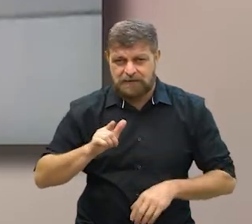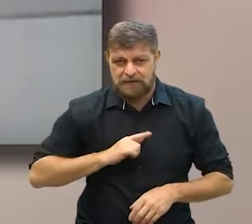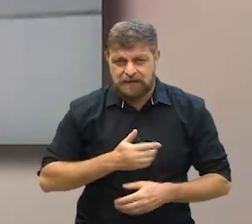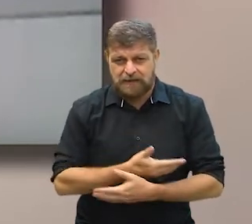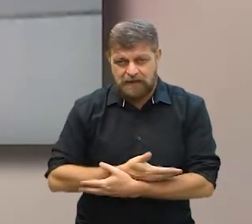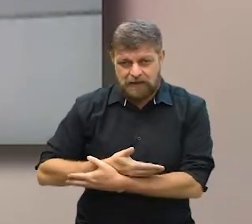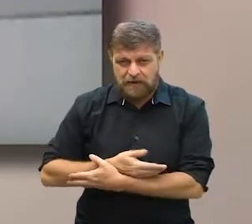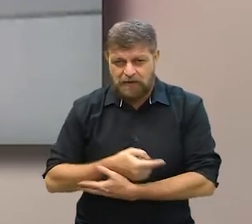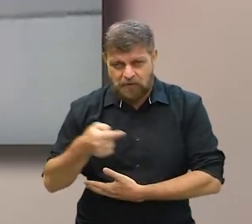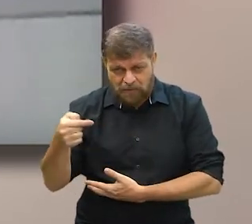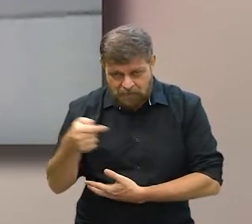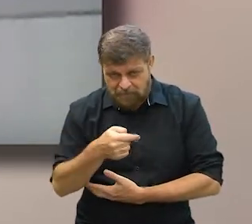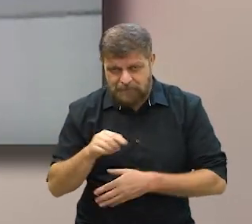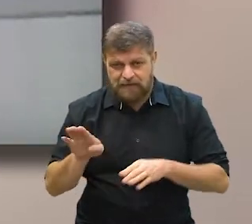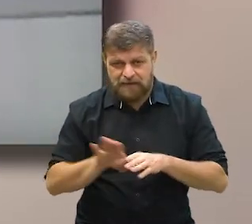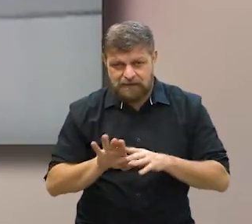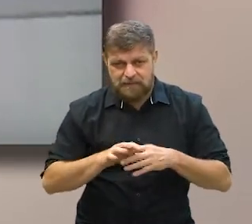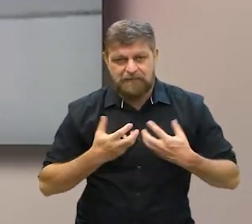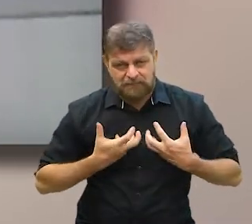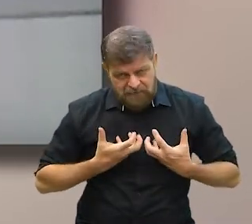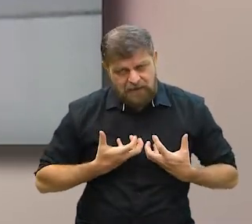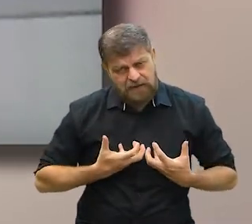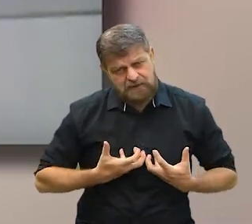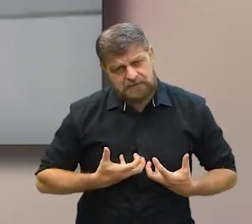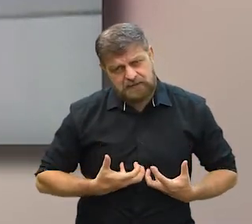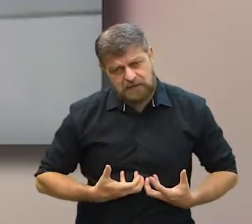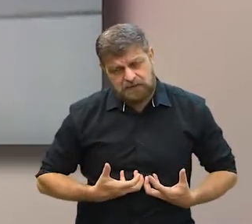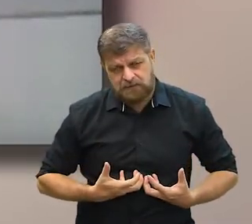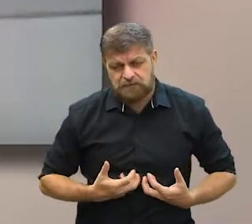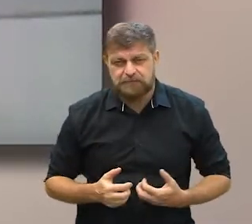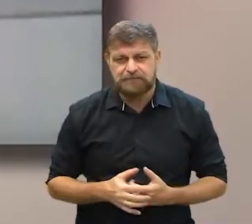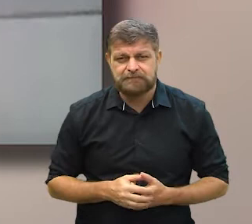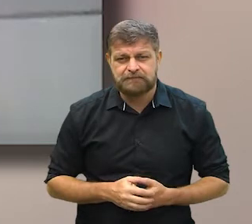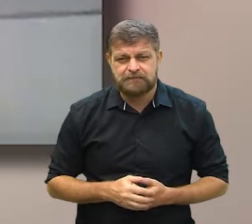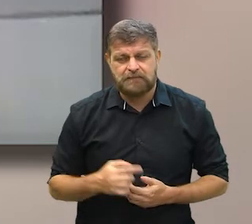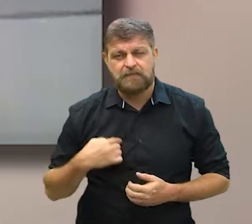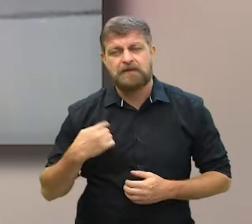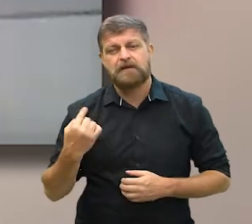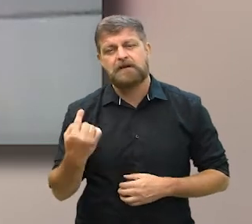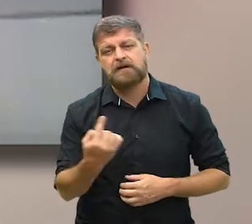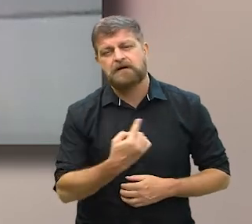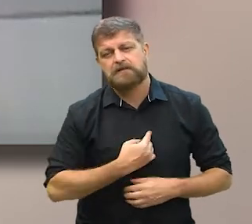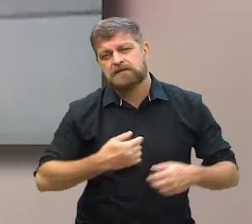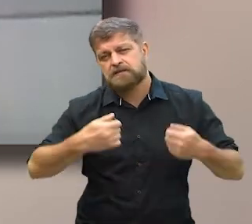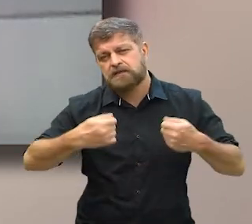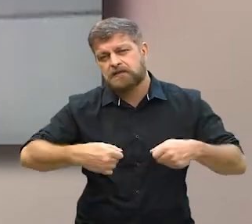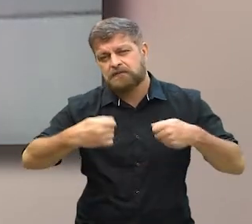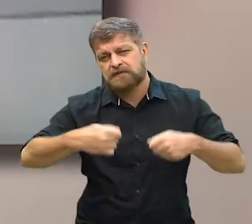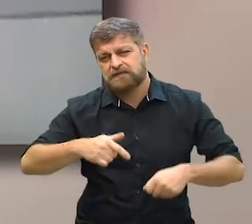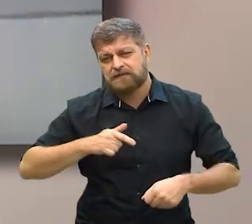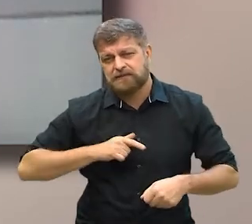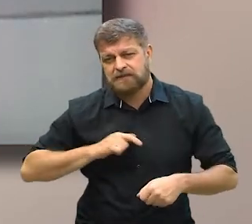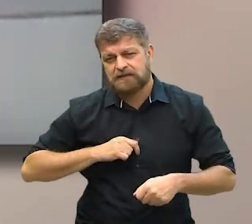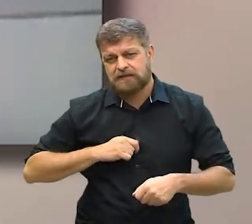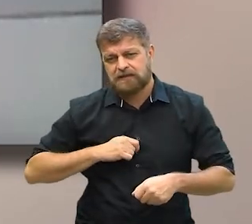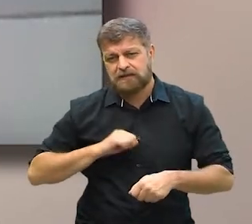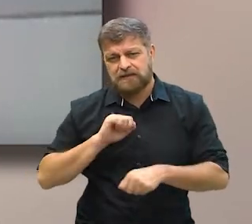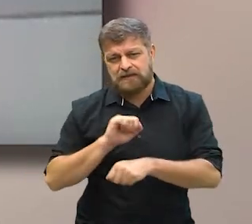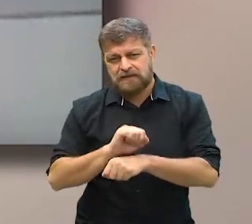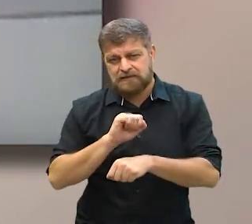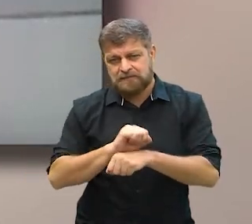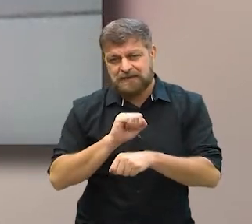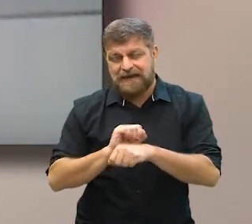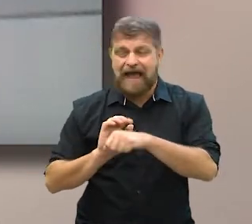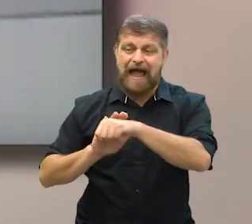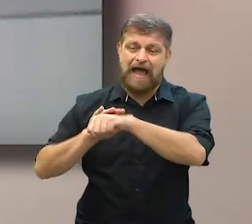o bebê, porque o bebê também fica cansado, né? Que a gente deve restringir um pouco a